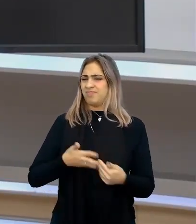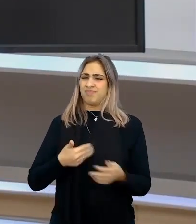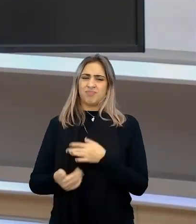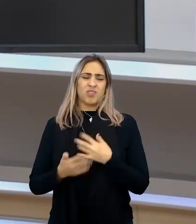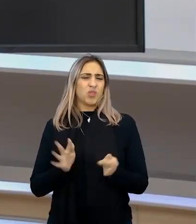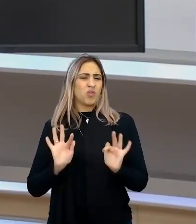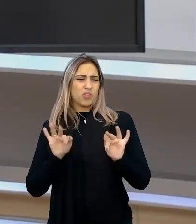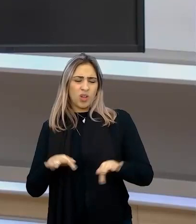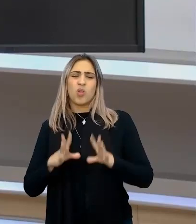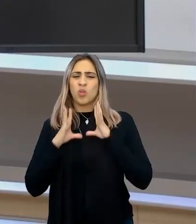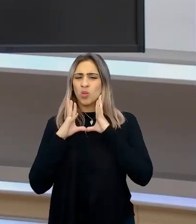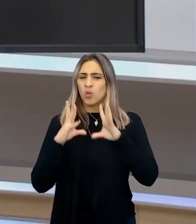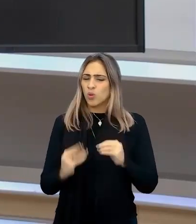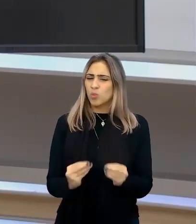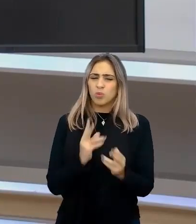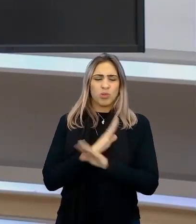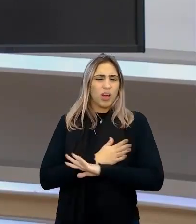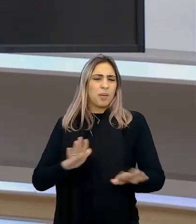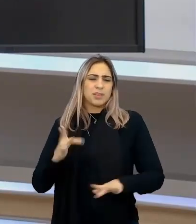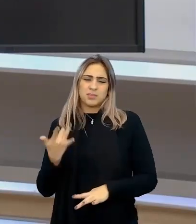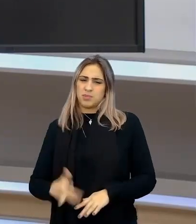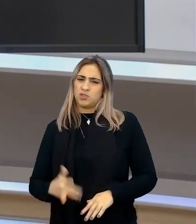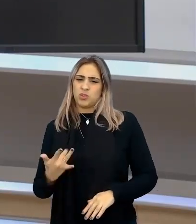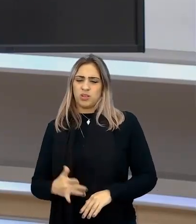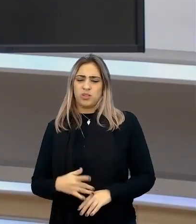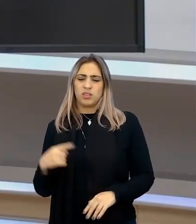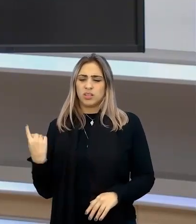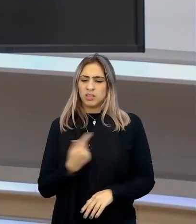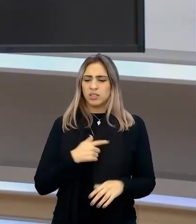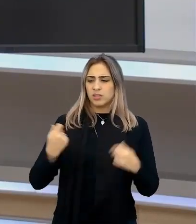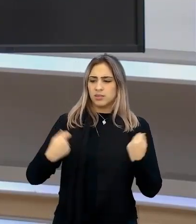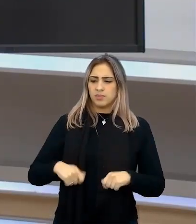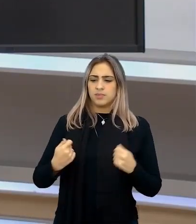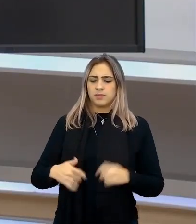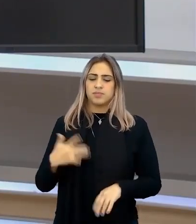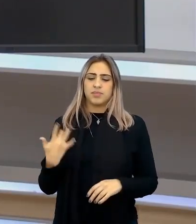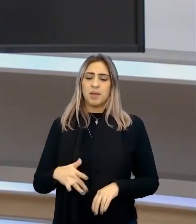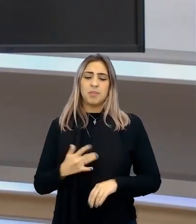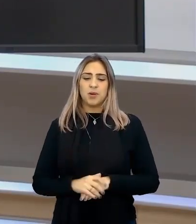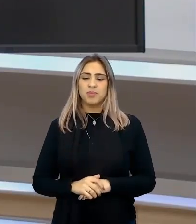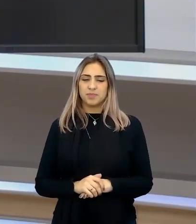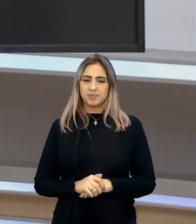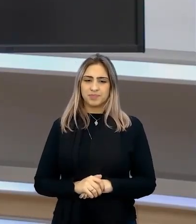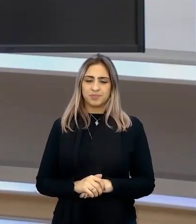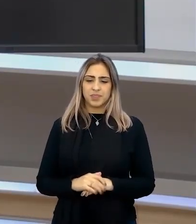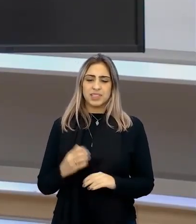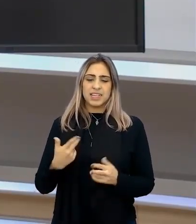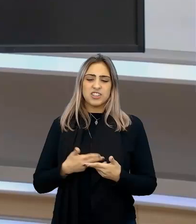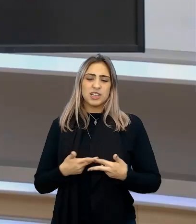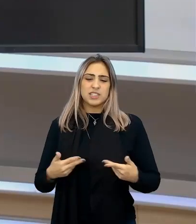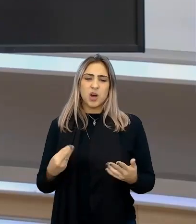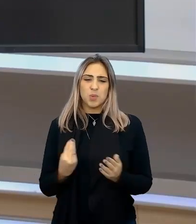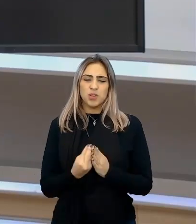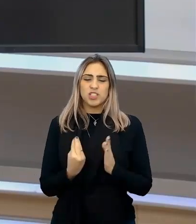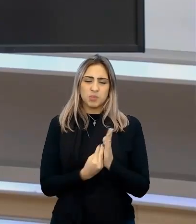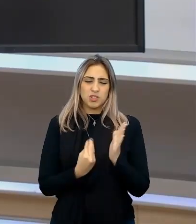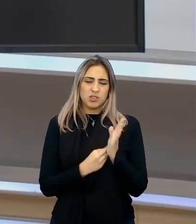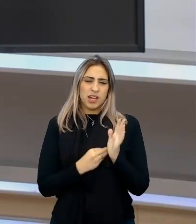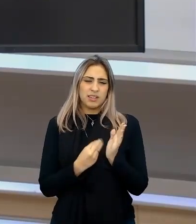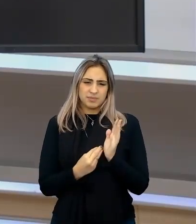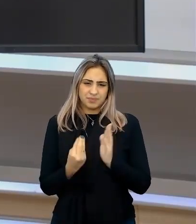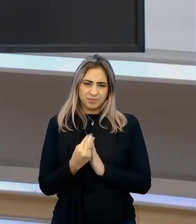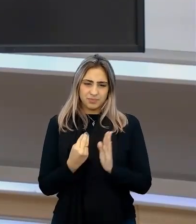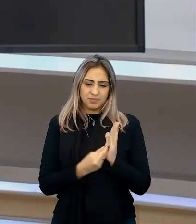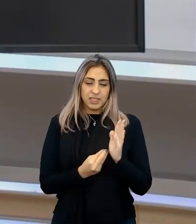No final, todo mundo acaba se machucando. A gente precisa conversar com os meninos sobre outras formas de se expressar, através